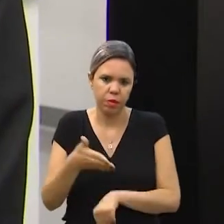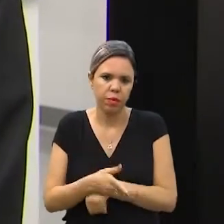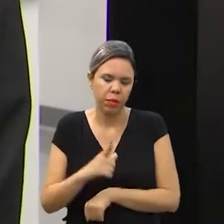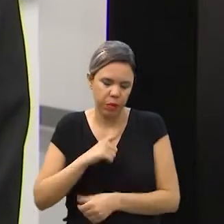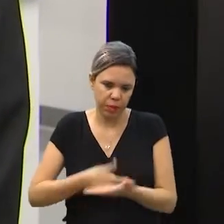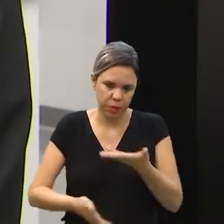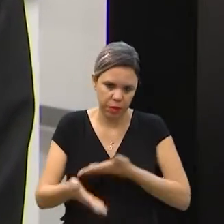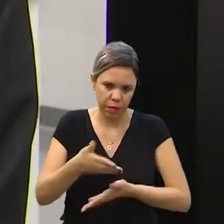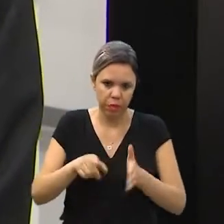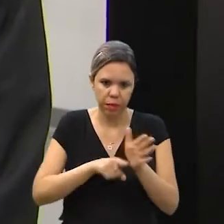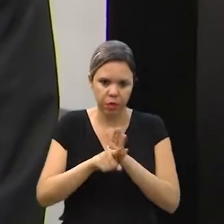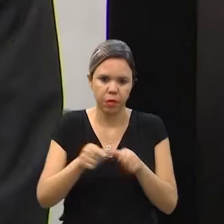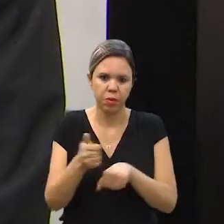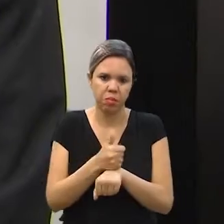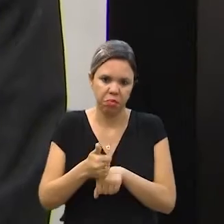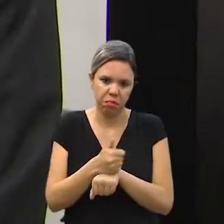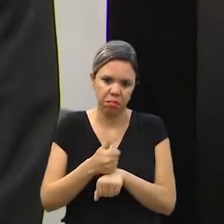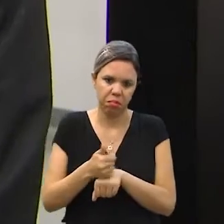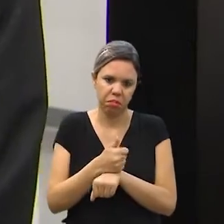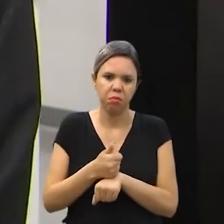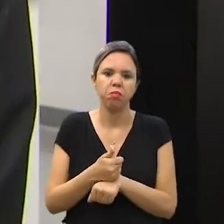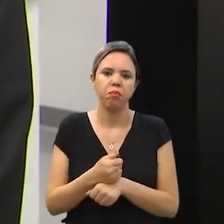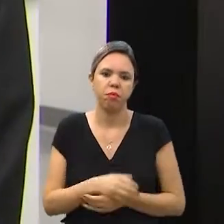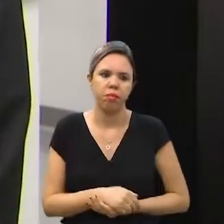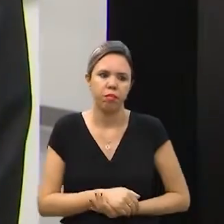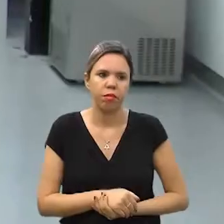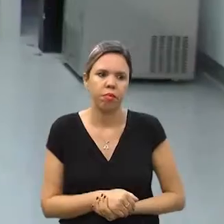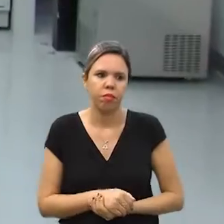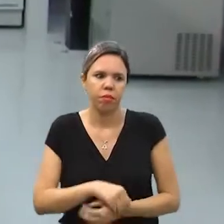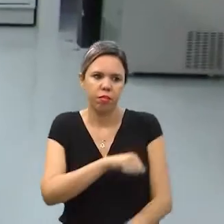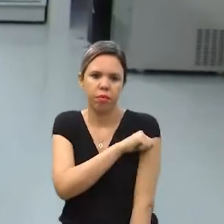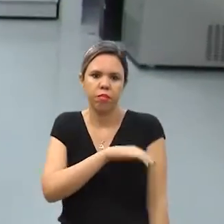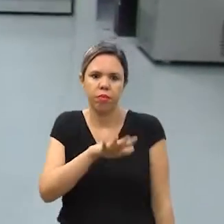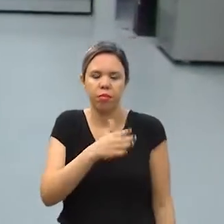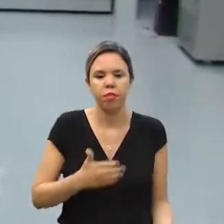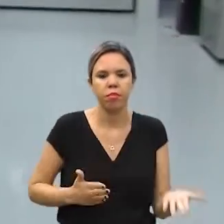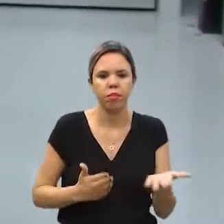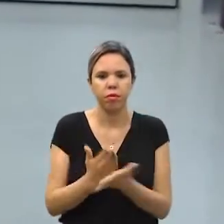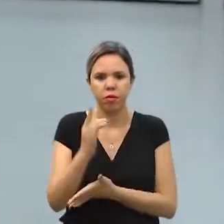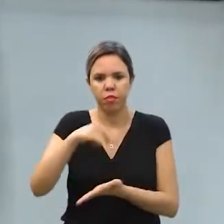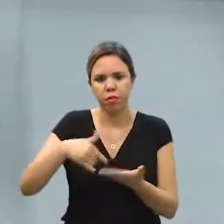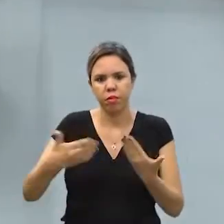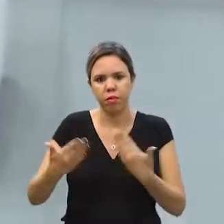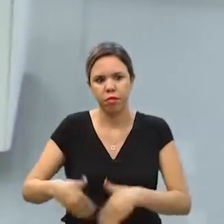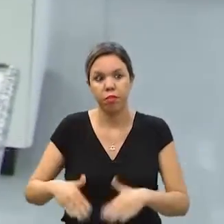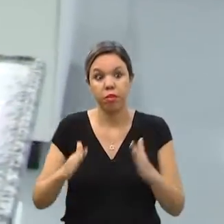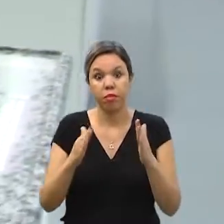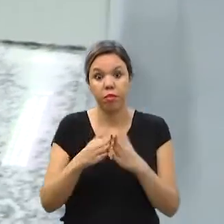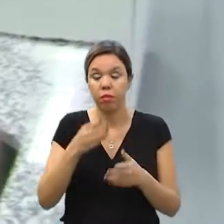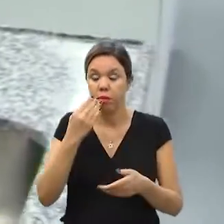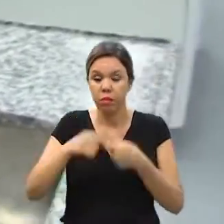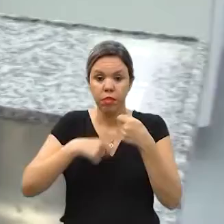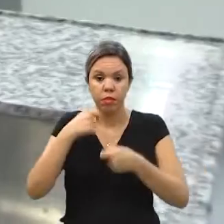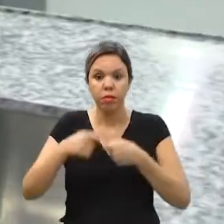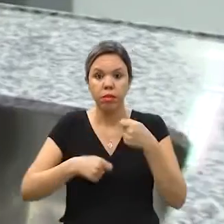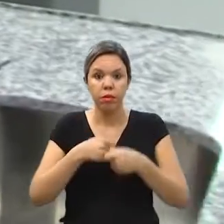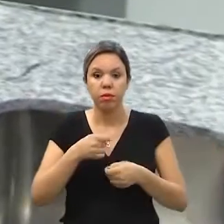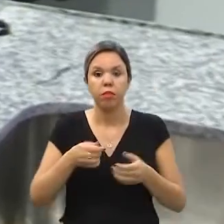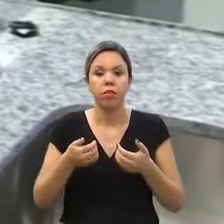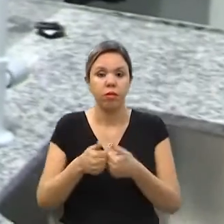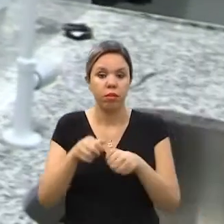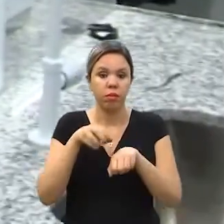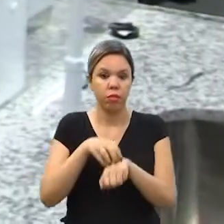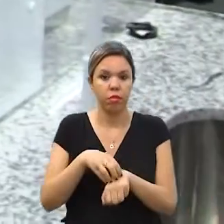participarão e terão interação com pesquisadores do CNPEM. Os alunos aprovados terão moradia, alimentação